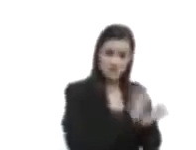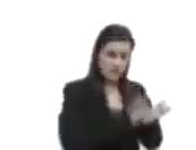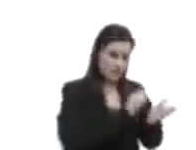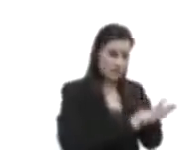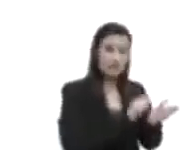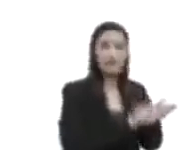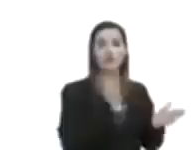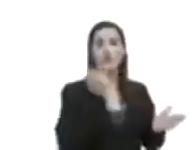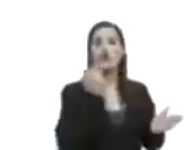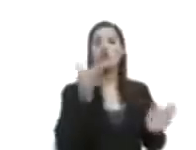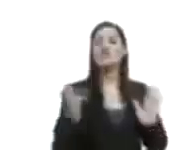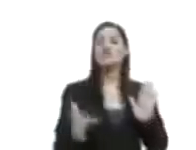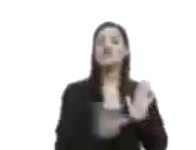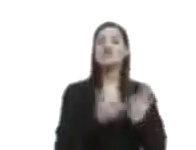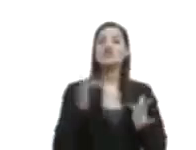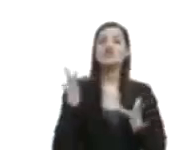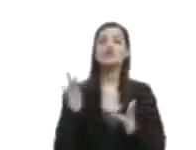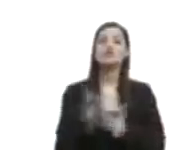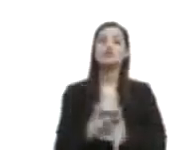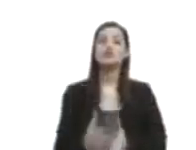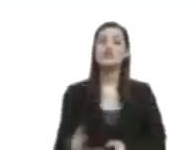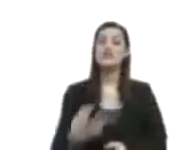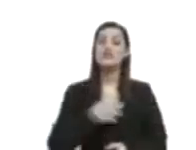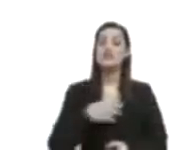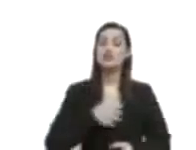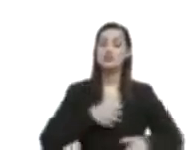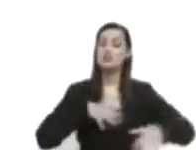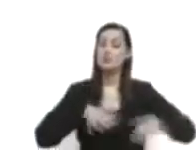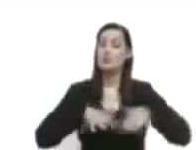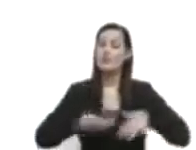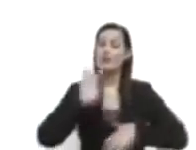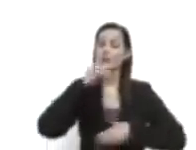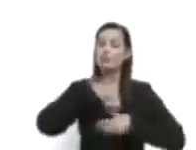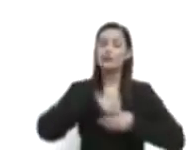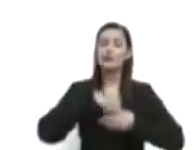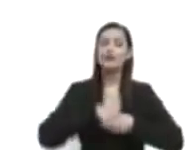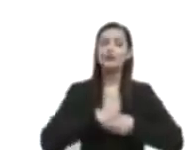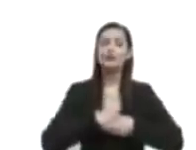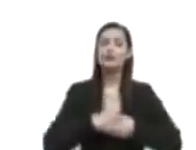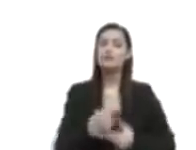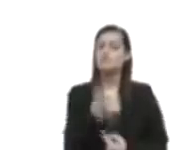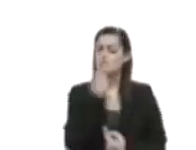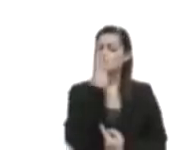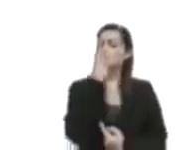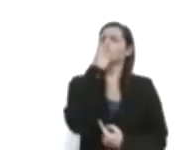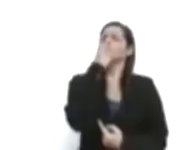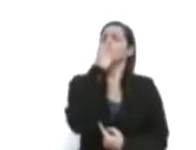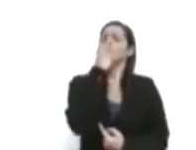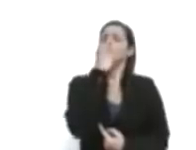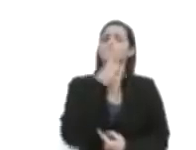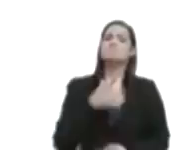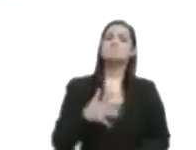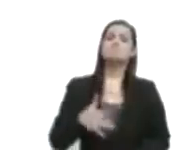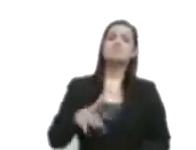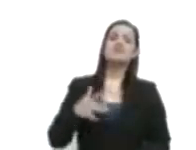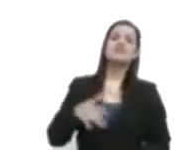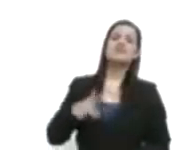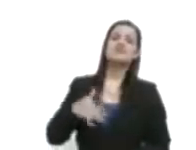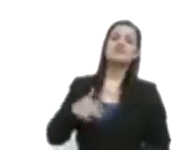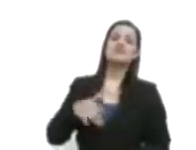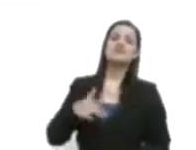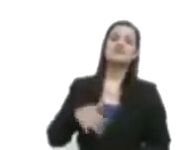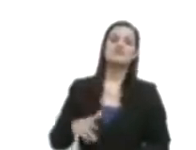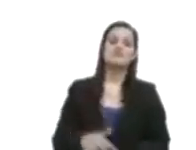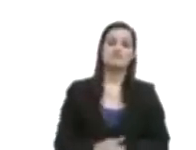o pão. Movido de misericórdia, tenho misericórdia da multidão, que há 3 dias está conosco e